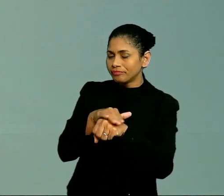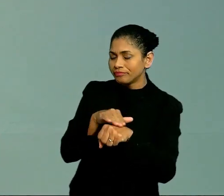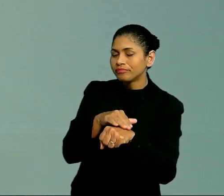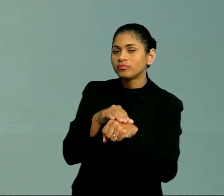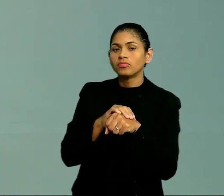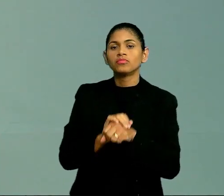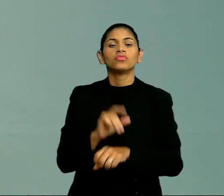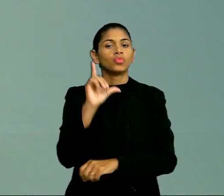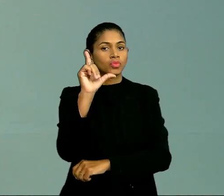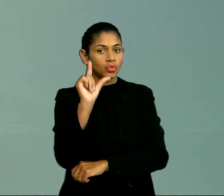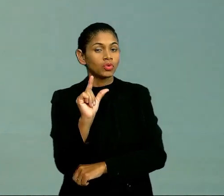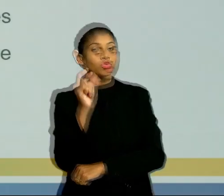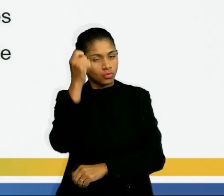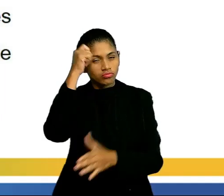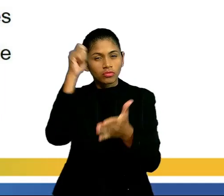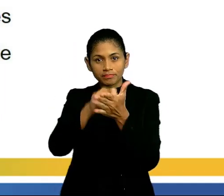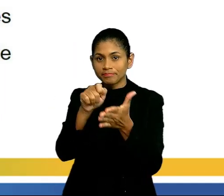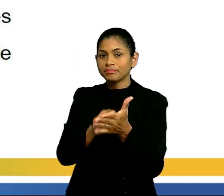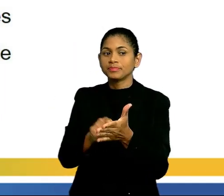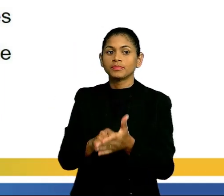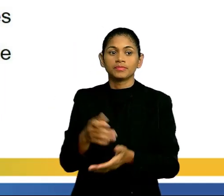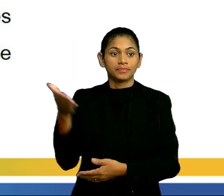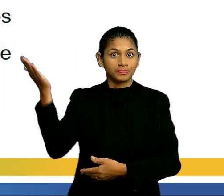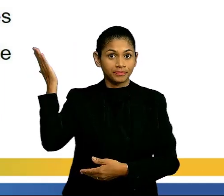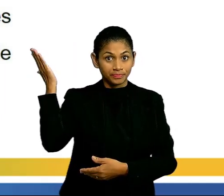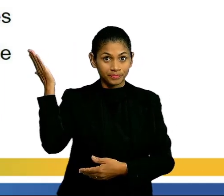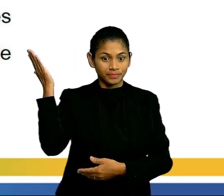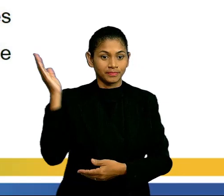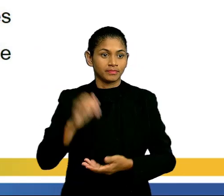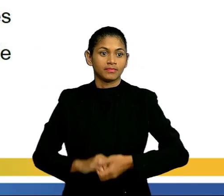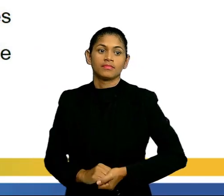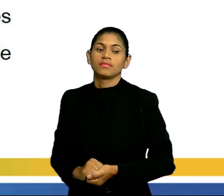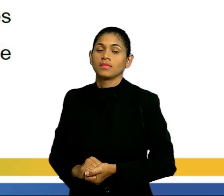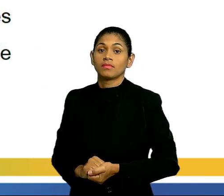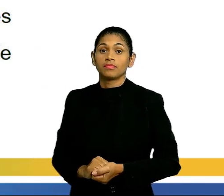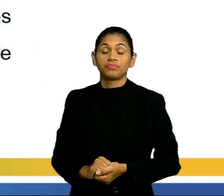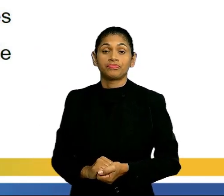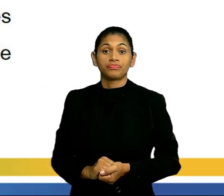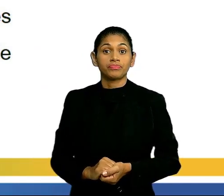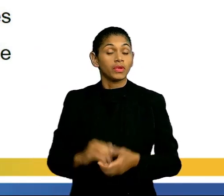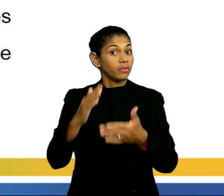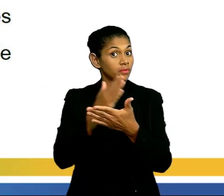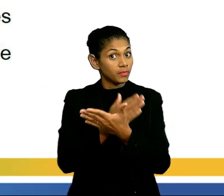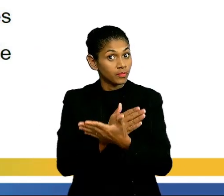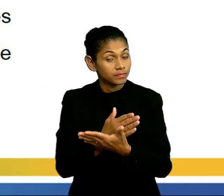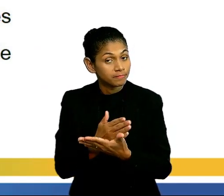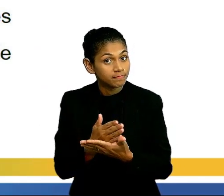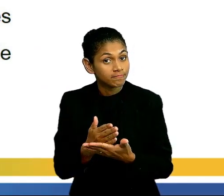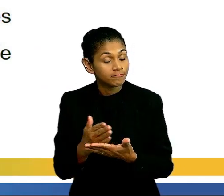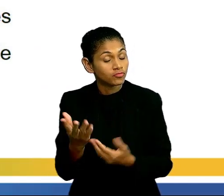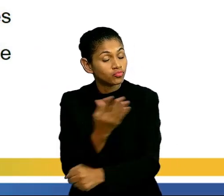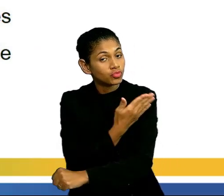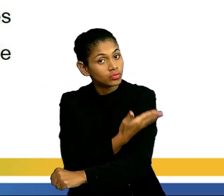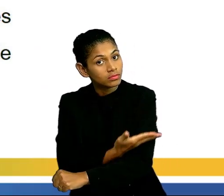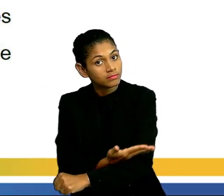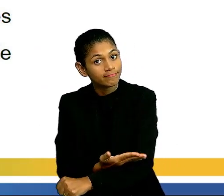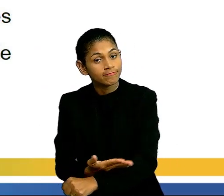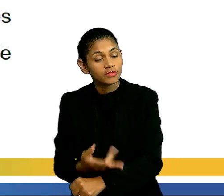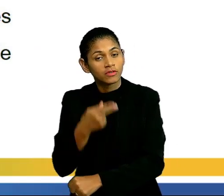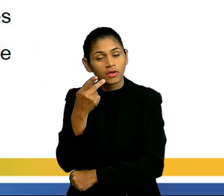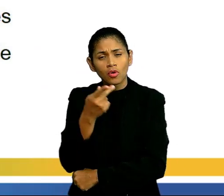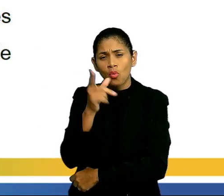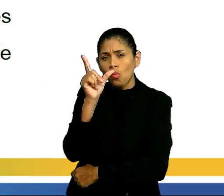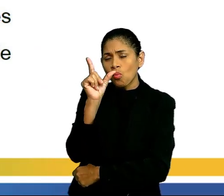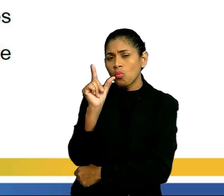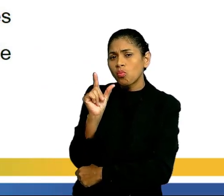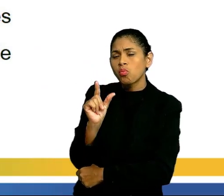do autor, do escritor. Vamos começar, como já de costume, falando um pouco sobre a